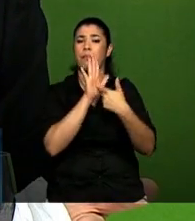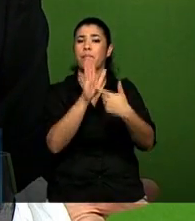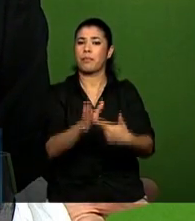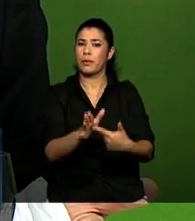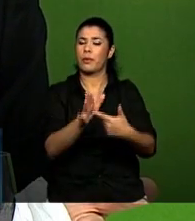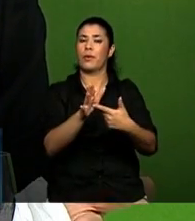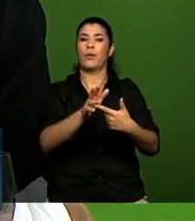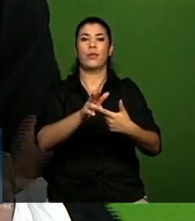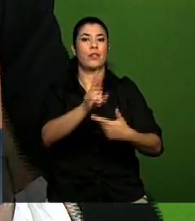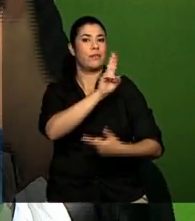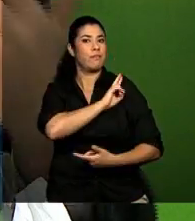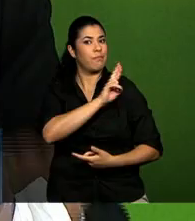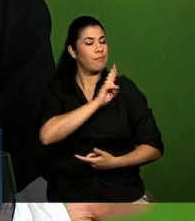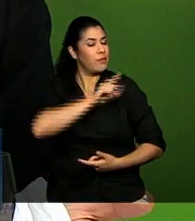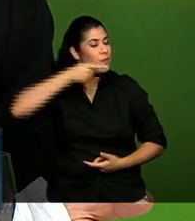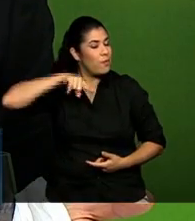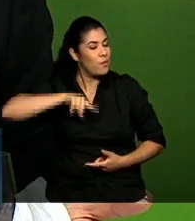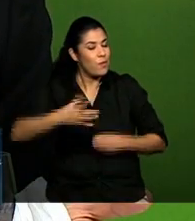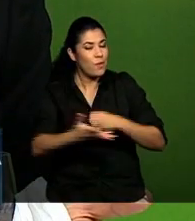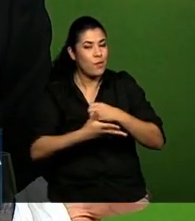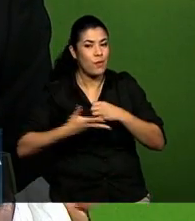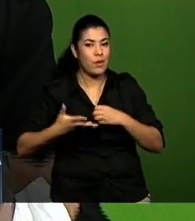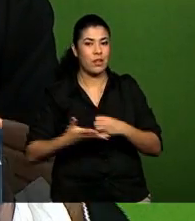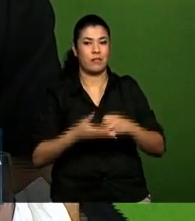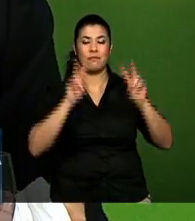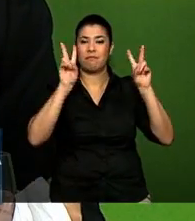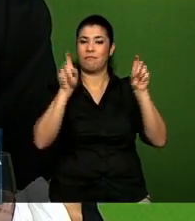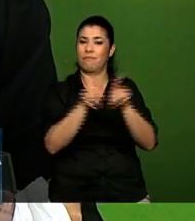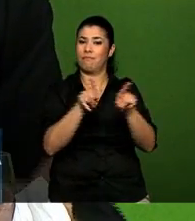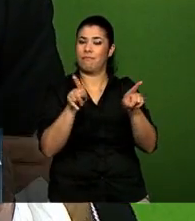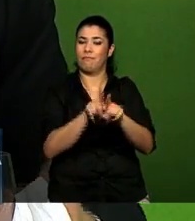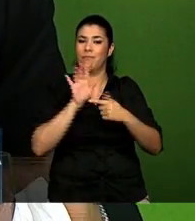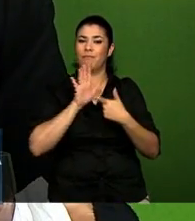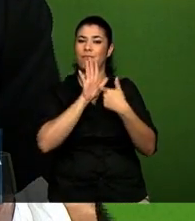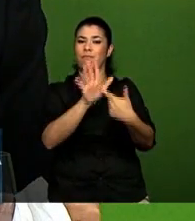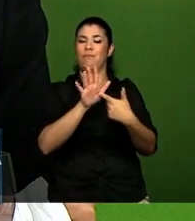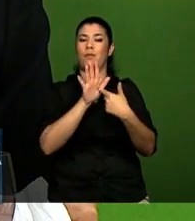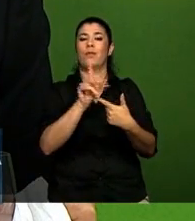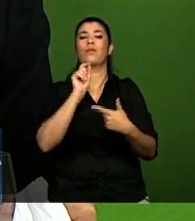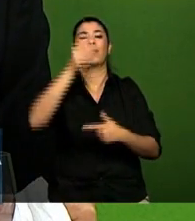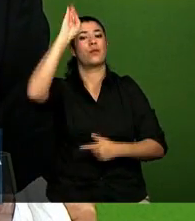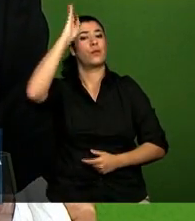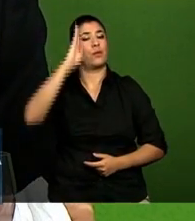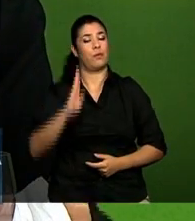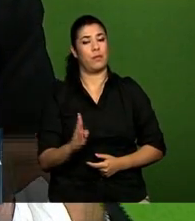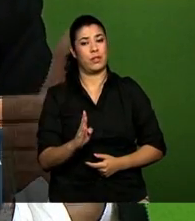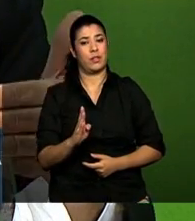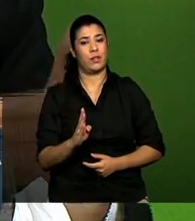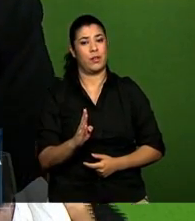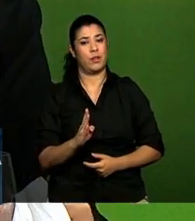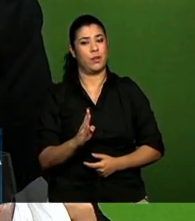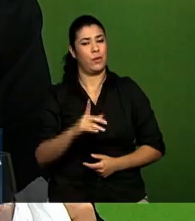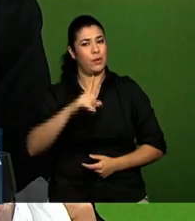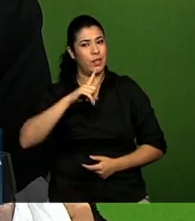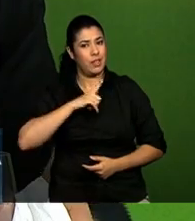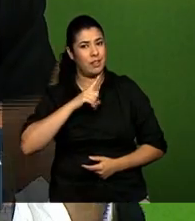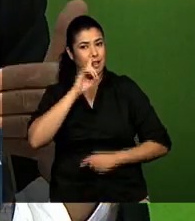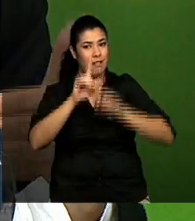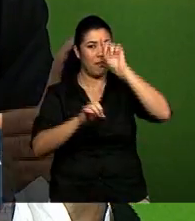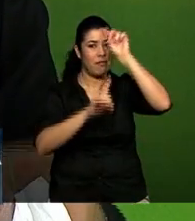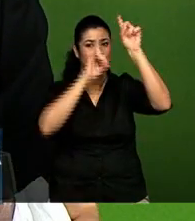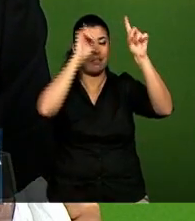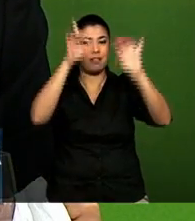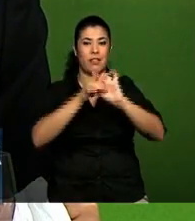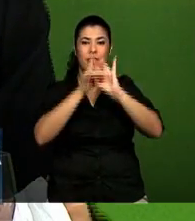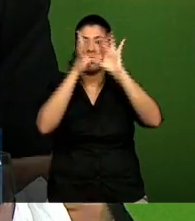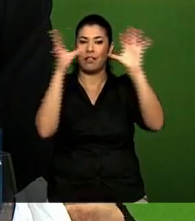compromisso Fundamental e são temas que falam com este Brasil mais democrático com mais